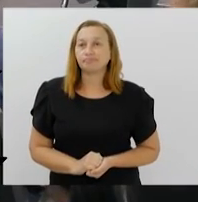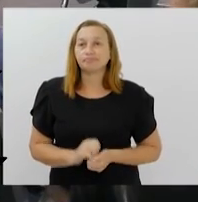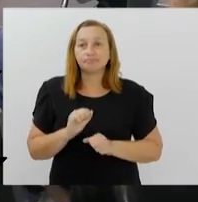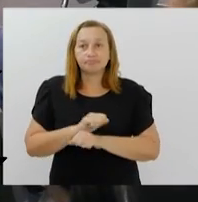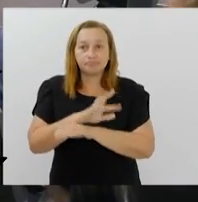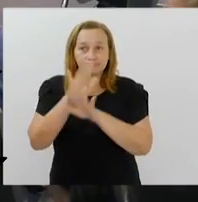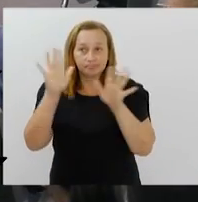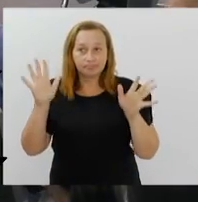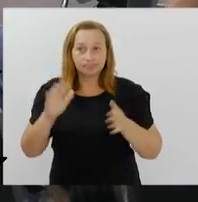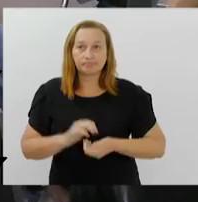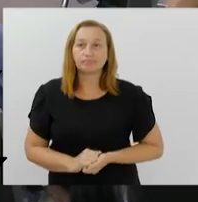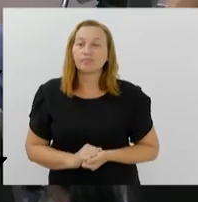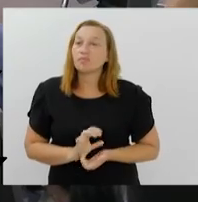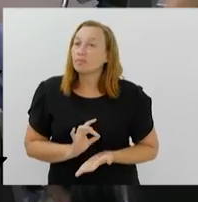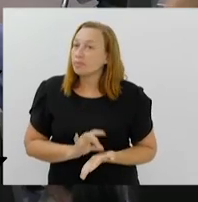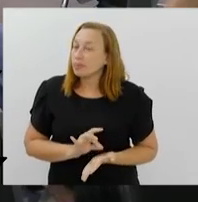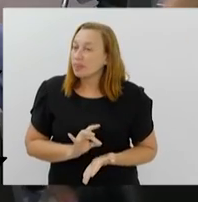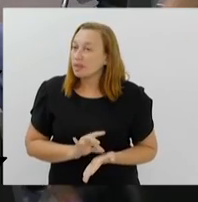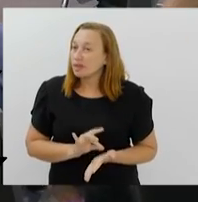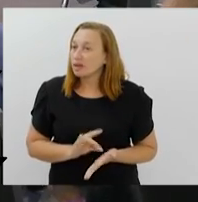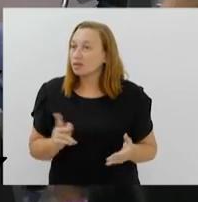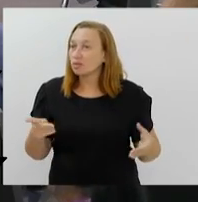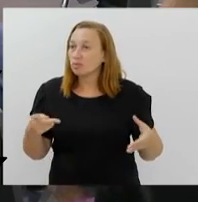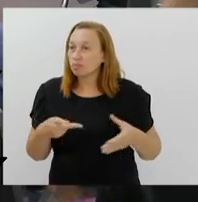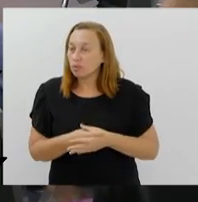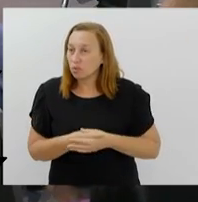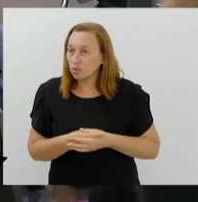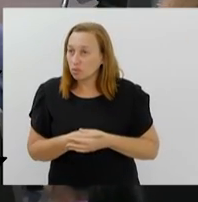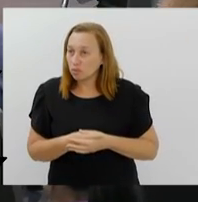claro Na verdade o Procon